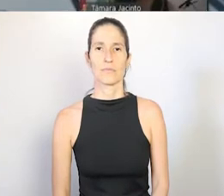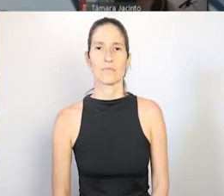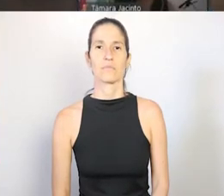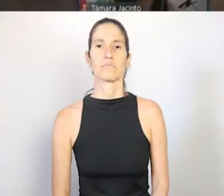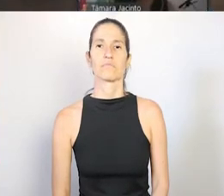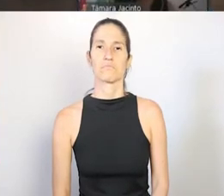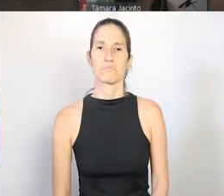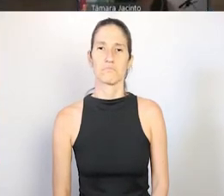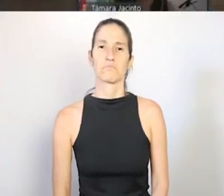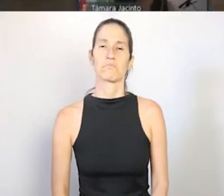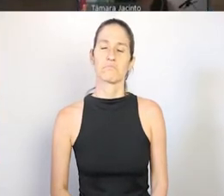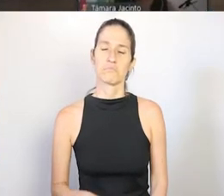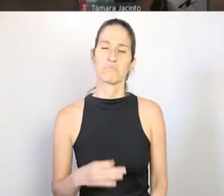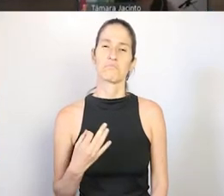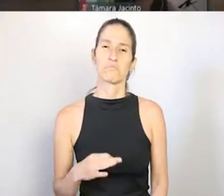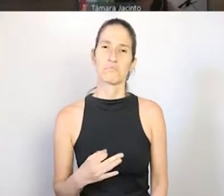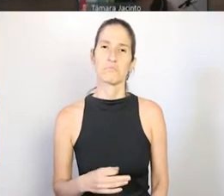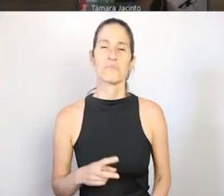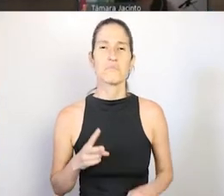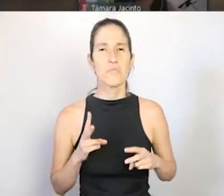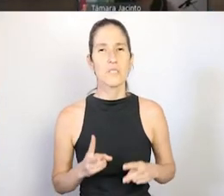Pois é, sempre